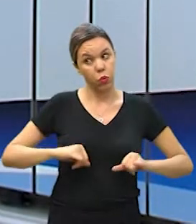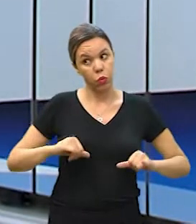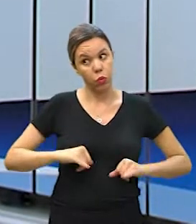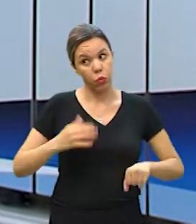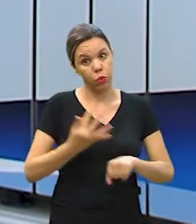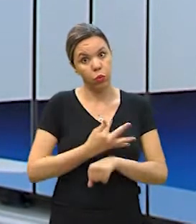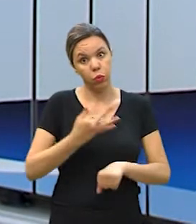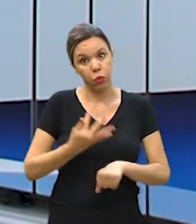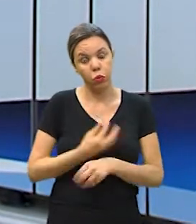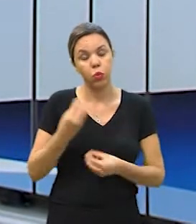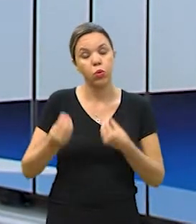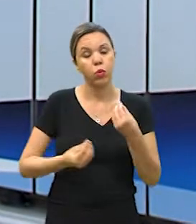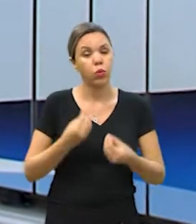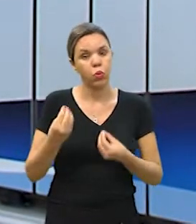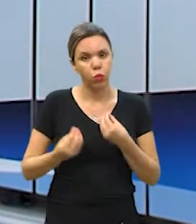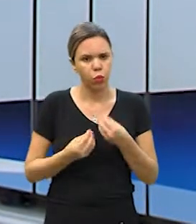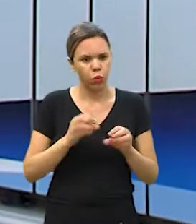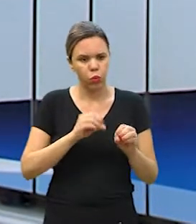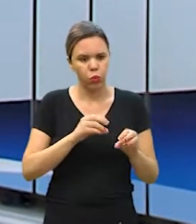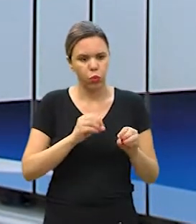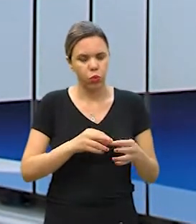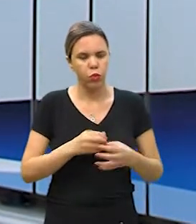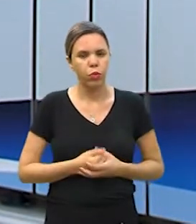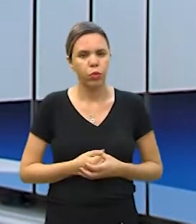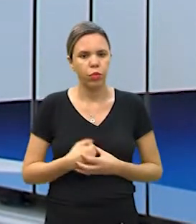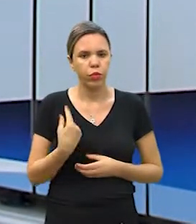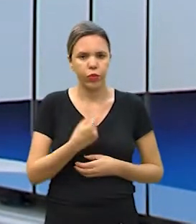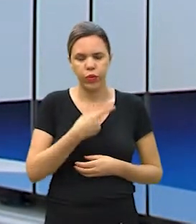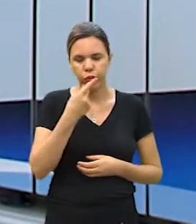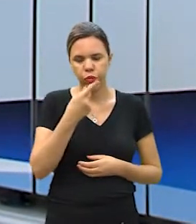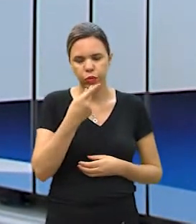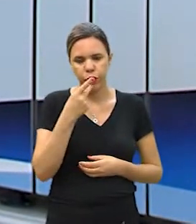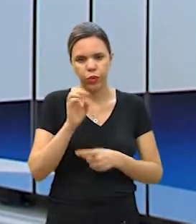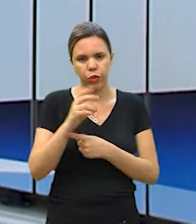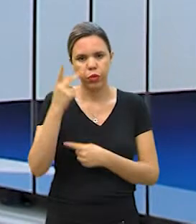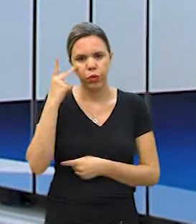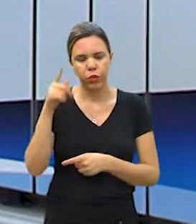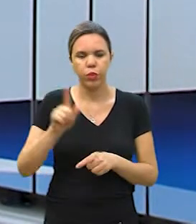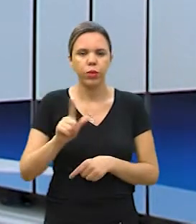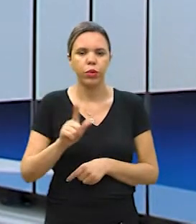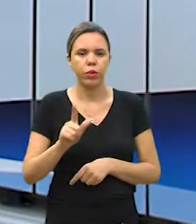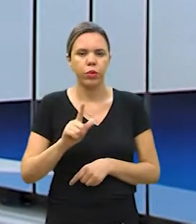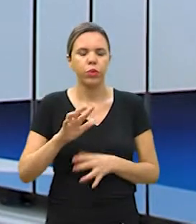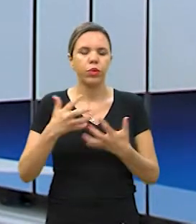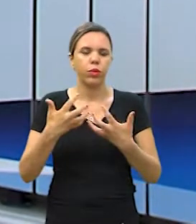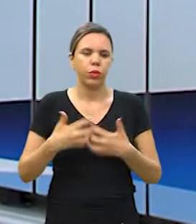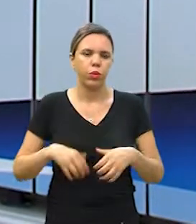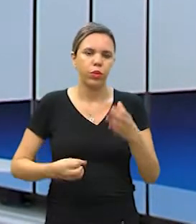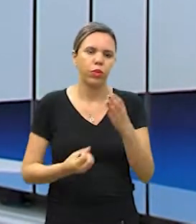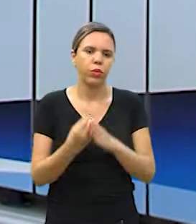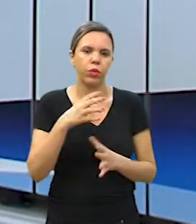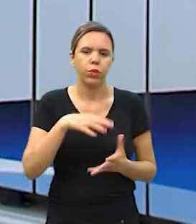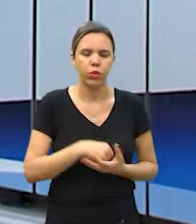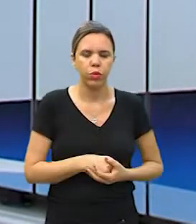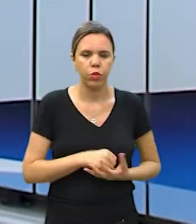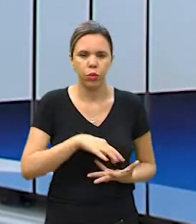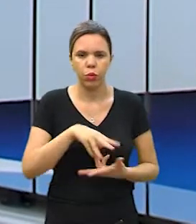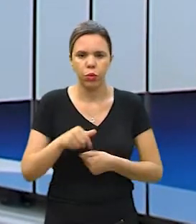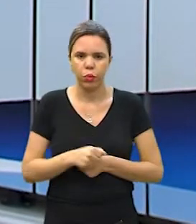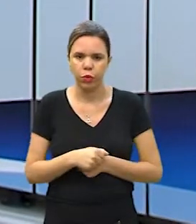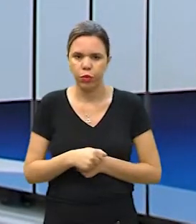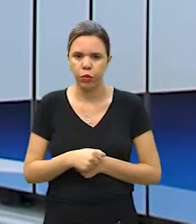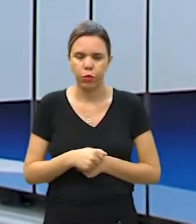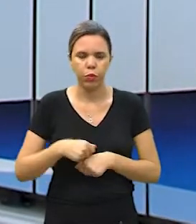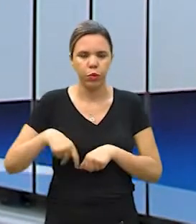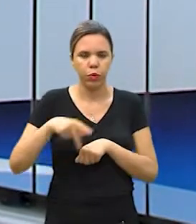professor passa, de como está a educação. A gente fala aqui no estado de São Paulo, mas claro que é um reflexo que está acontecendo em